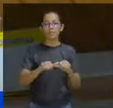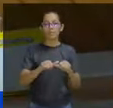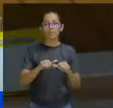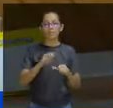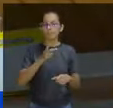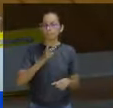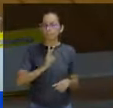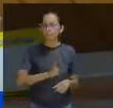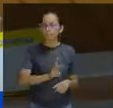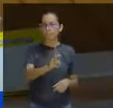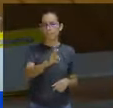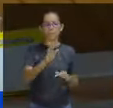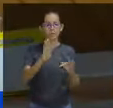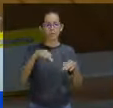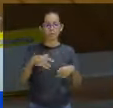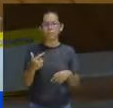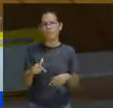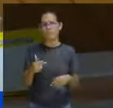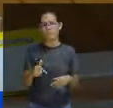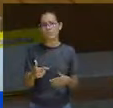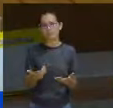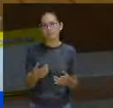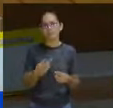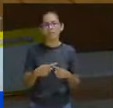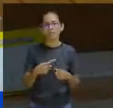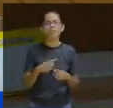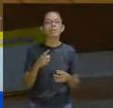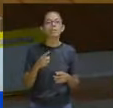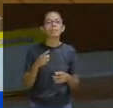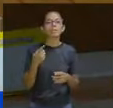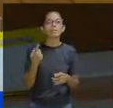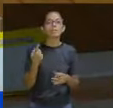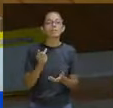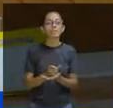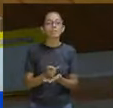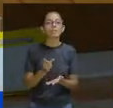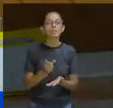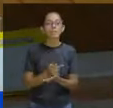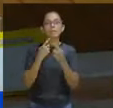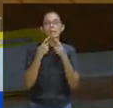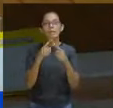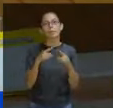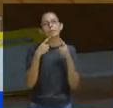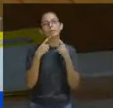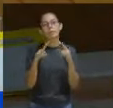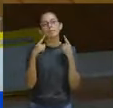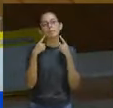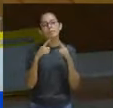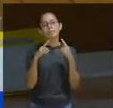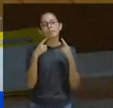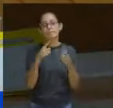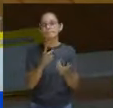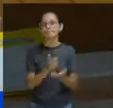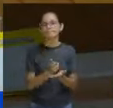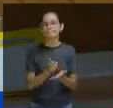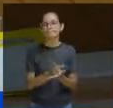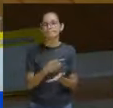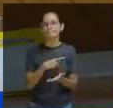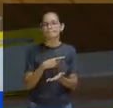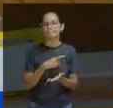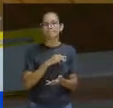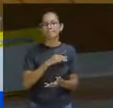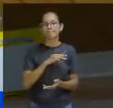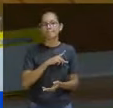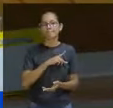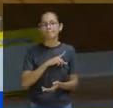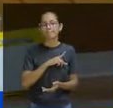fim, porque a cada vez que viesse de lá uma manifestação, não há garantia nenhuma de que o Ministério Público Eleitoral iria concordar e nem